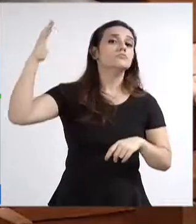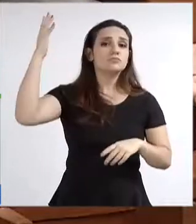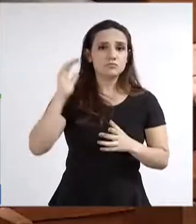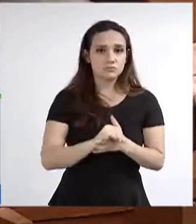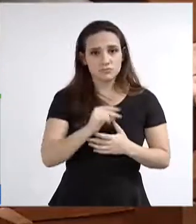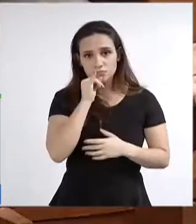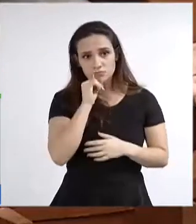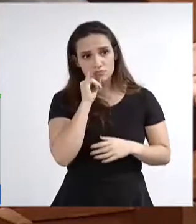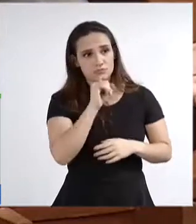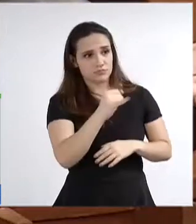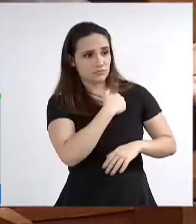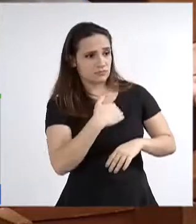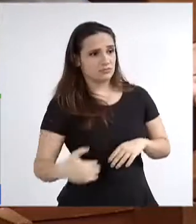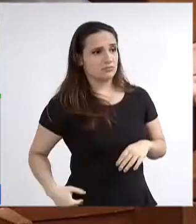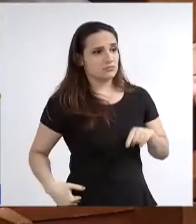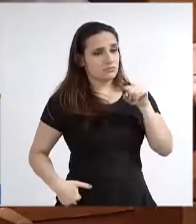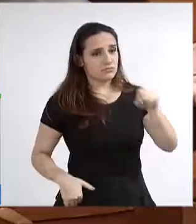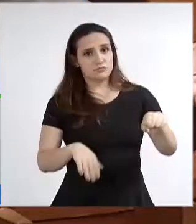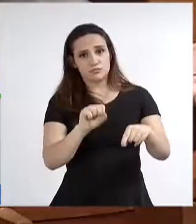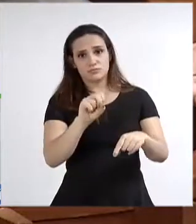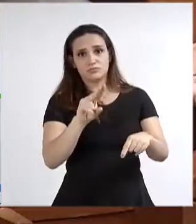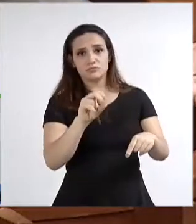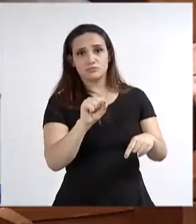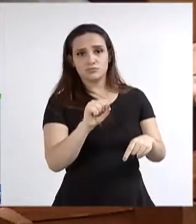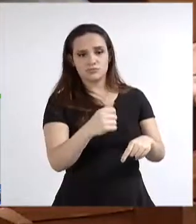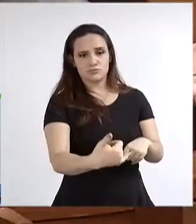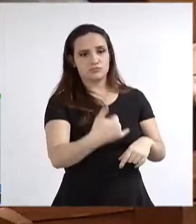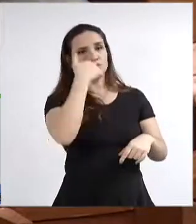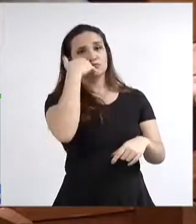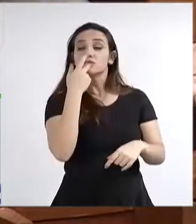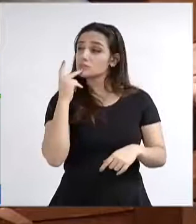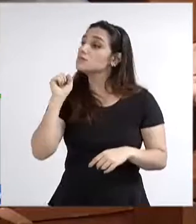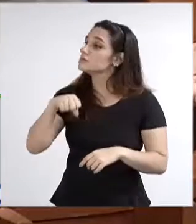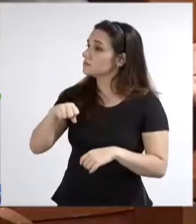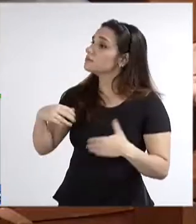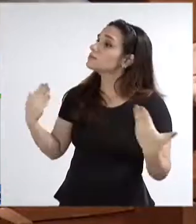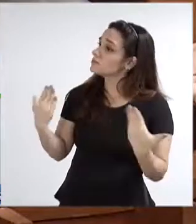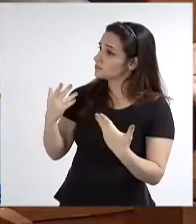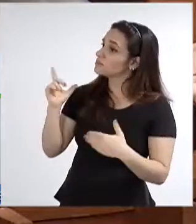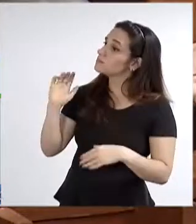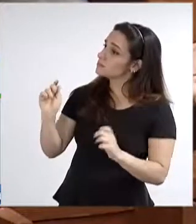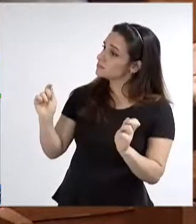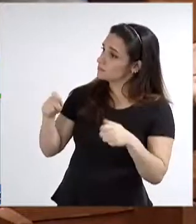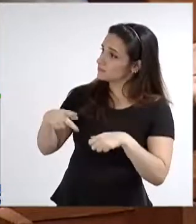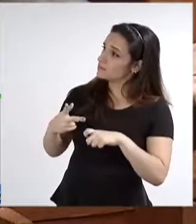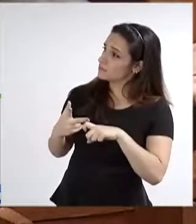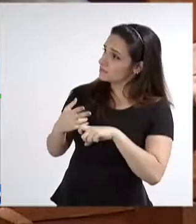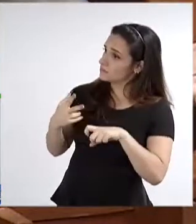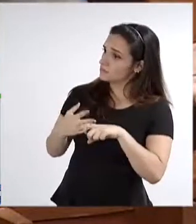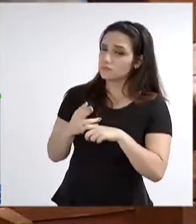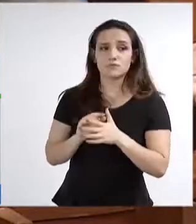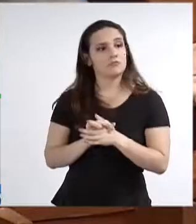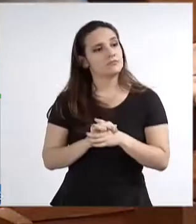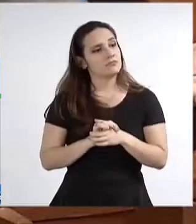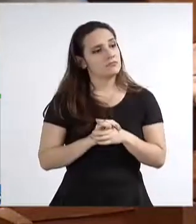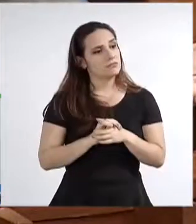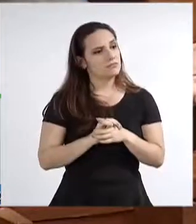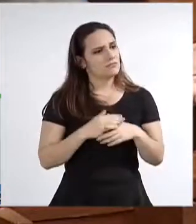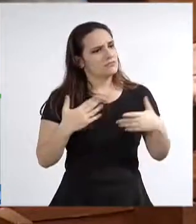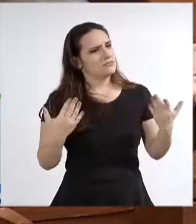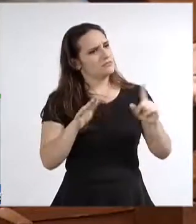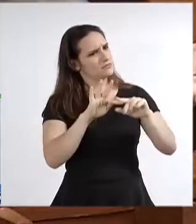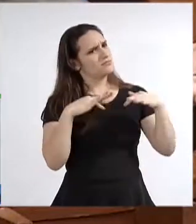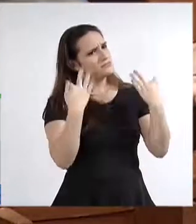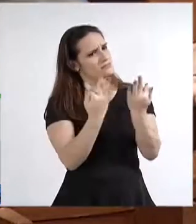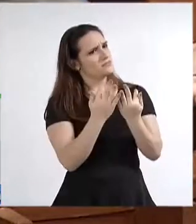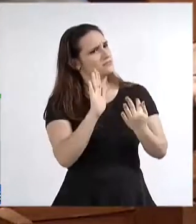rede pública de saúde liga para a família para poder anunciar a cirurgia, o paciente